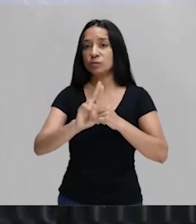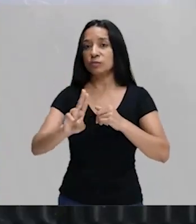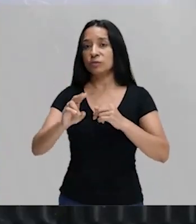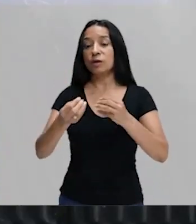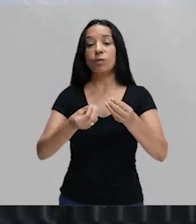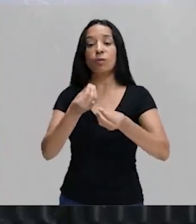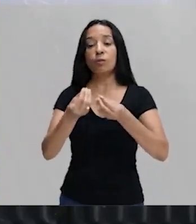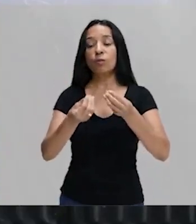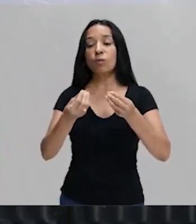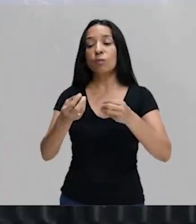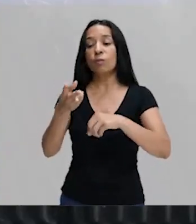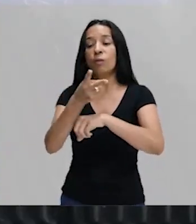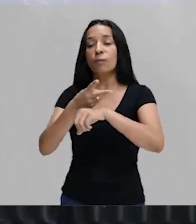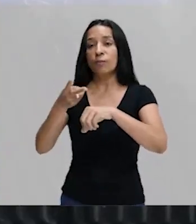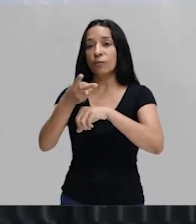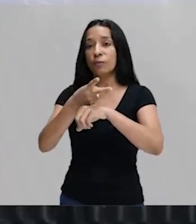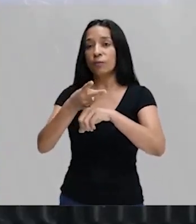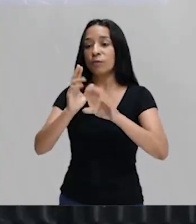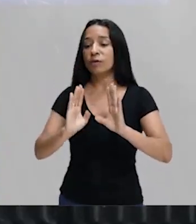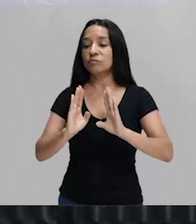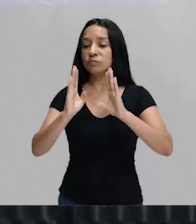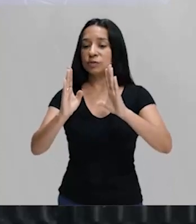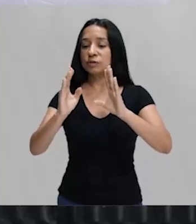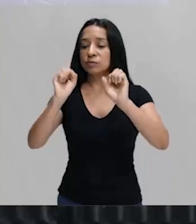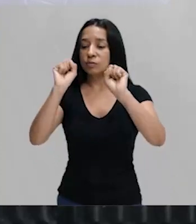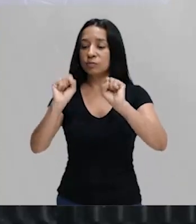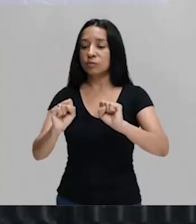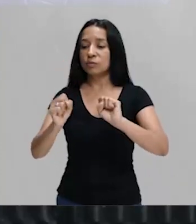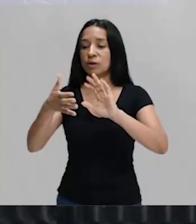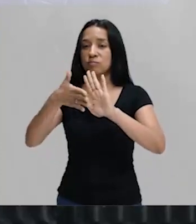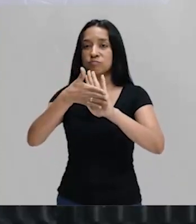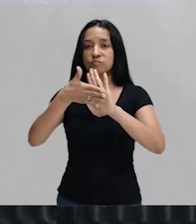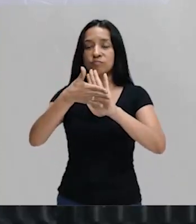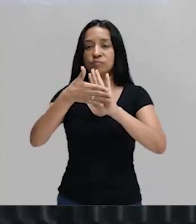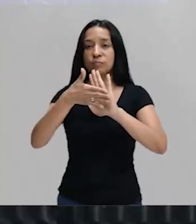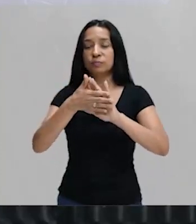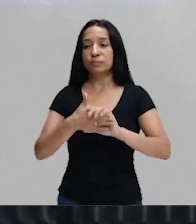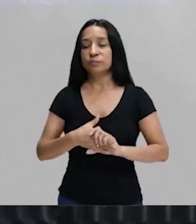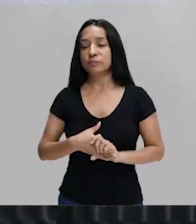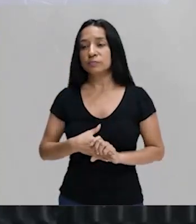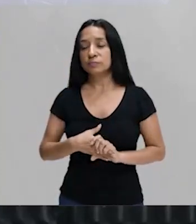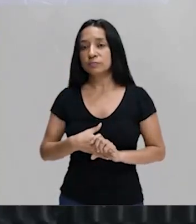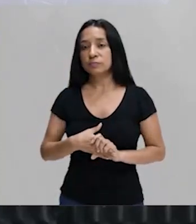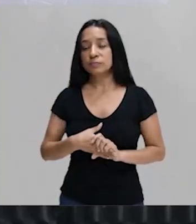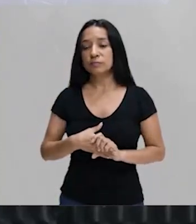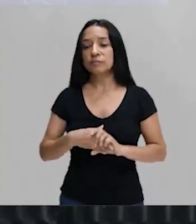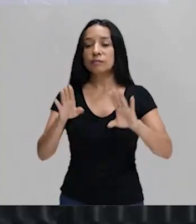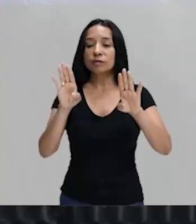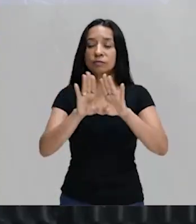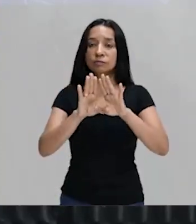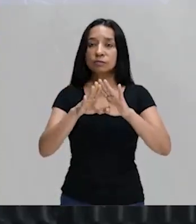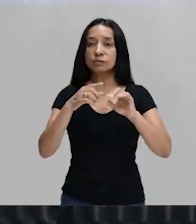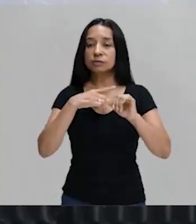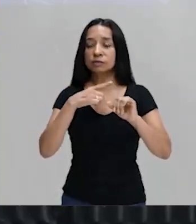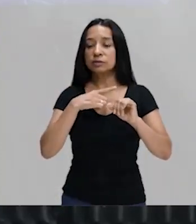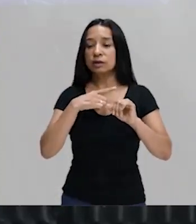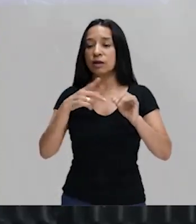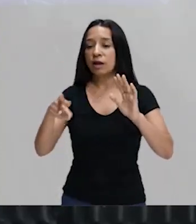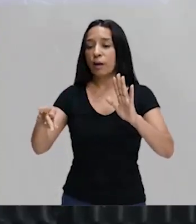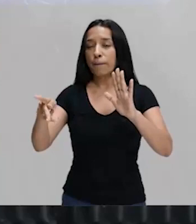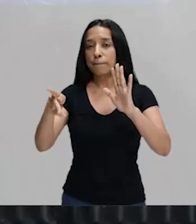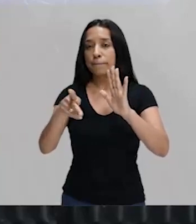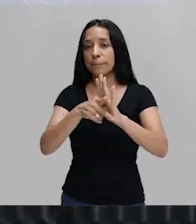uma busca de centralização do poder em suas mãos. Além disso, nós temos também a